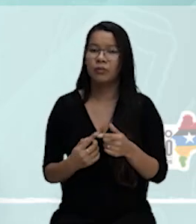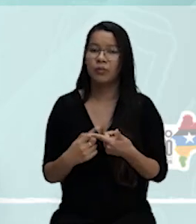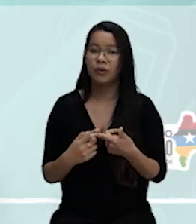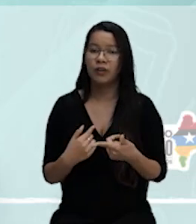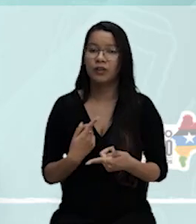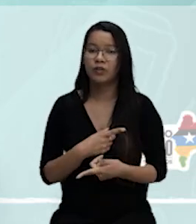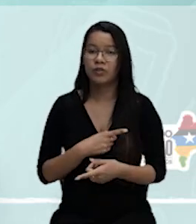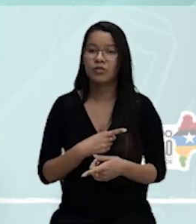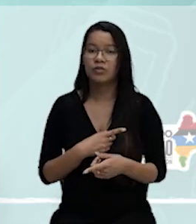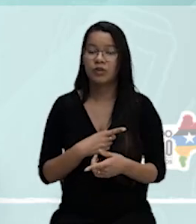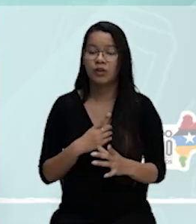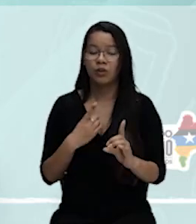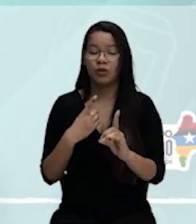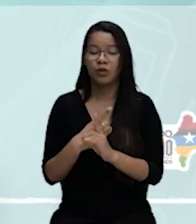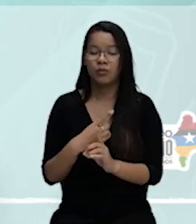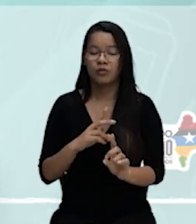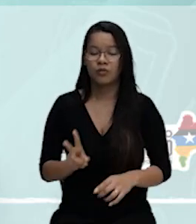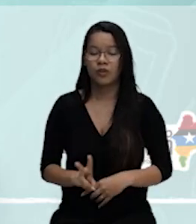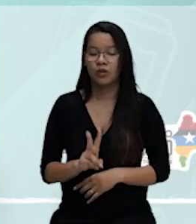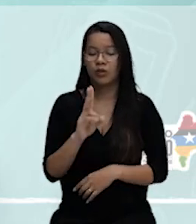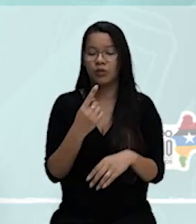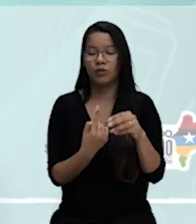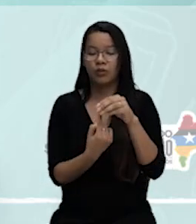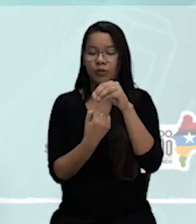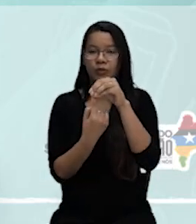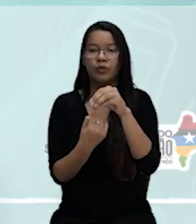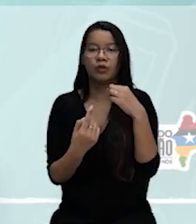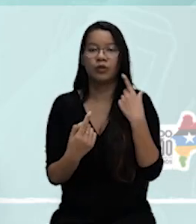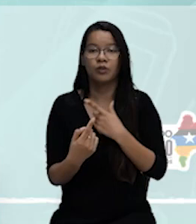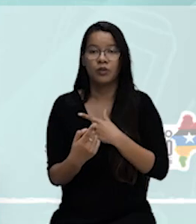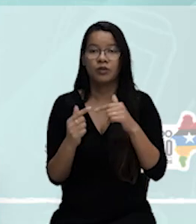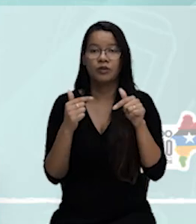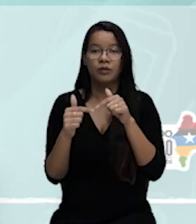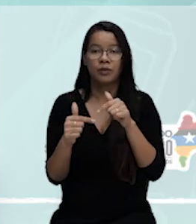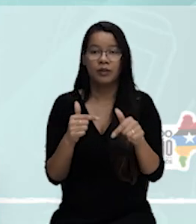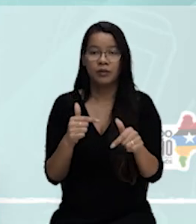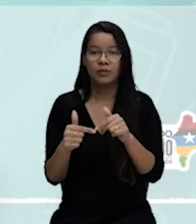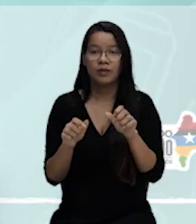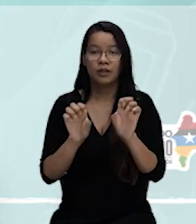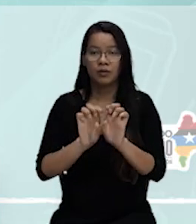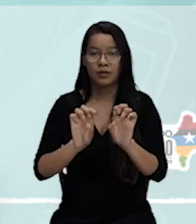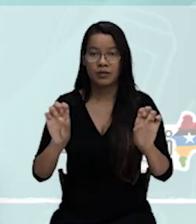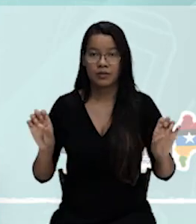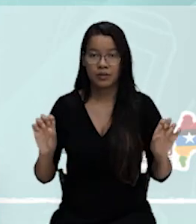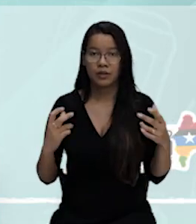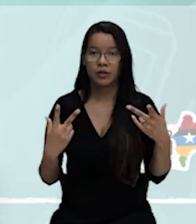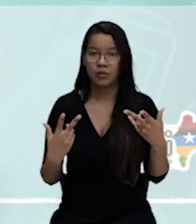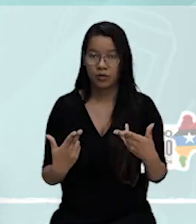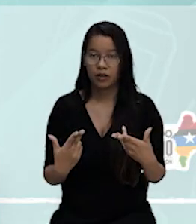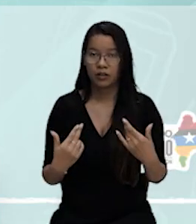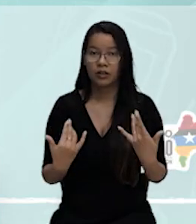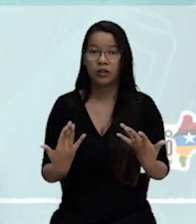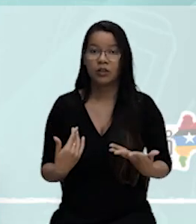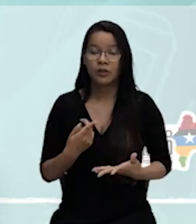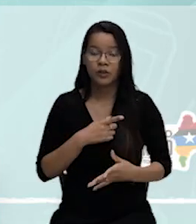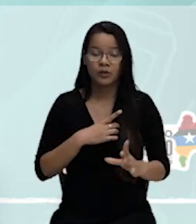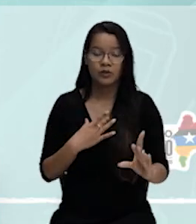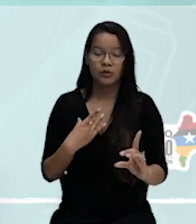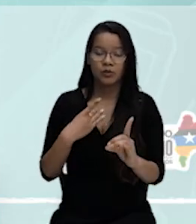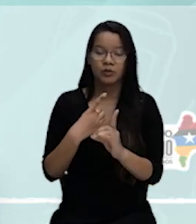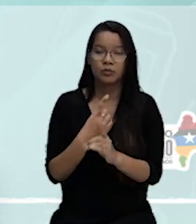encontramos valor único e aqui nós estamos trabalhando com equação, igualdade. Então, eu estou encontrando um valor,